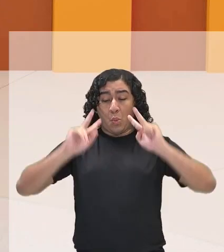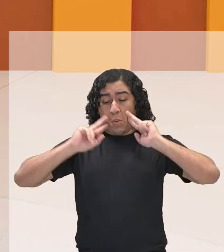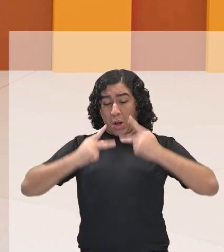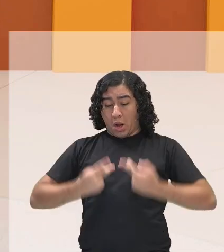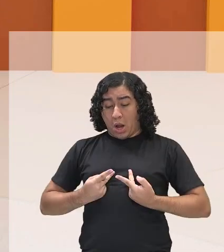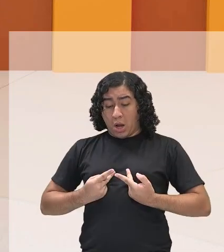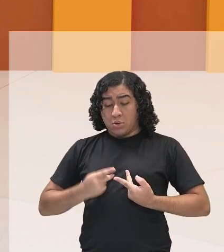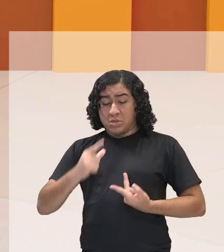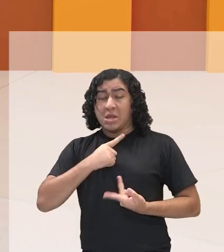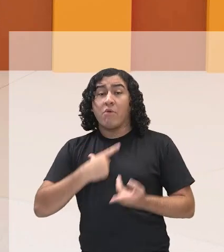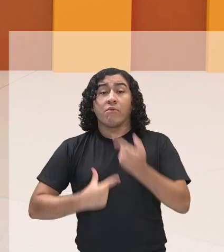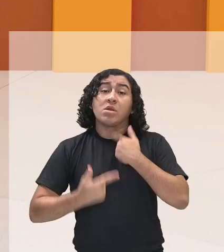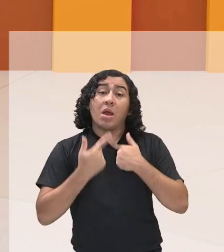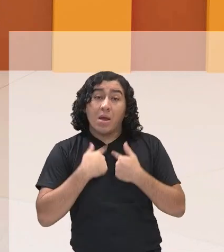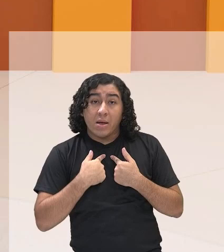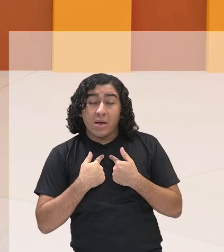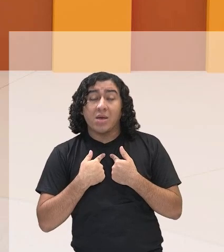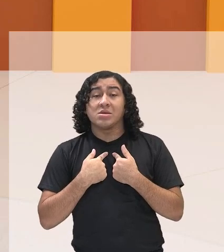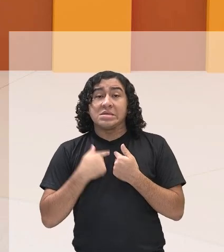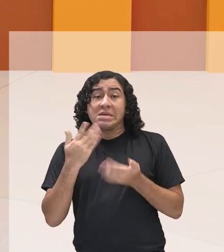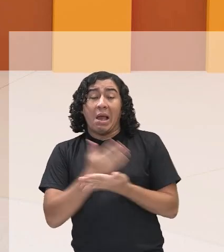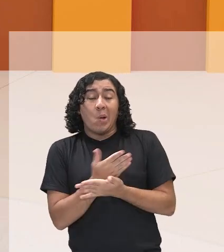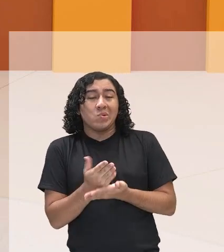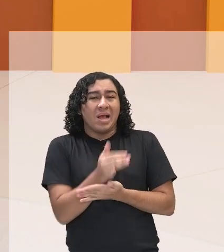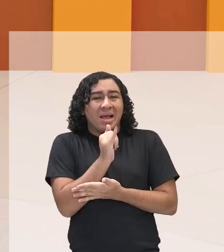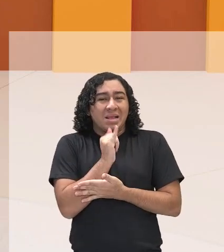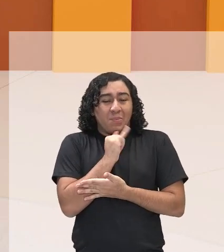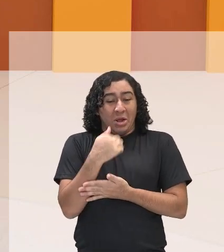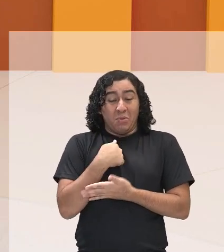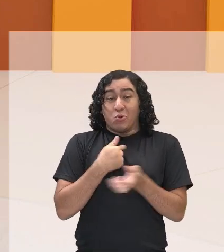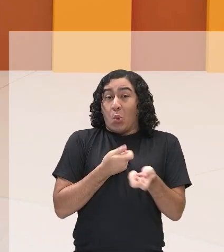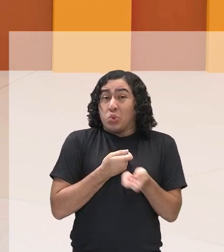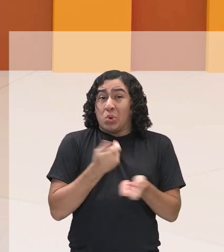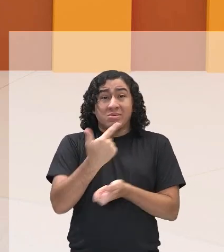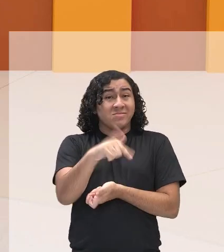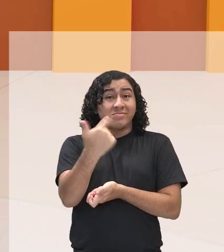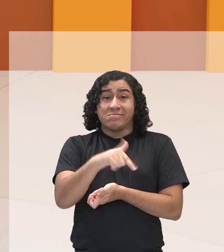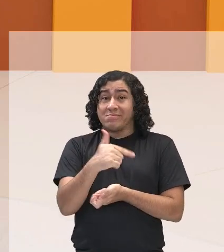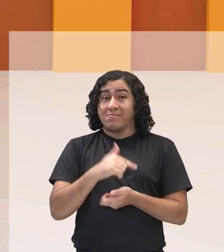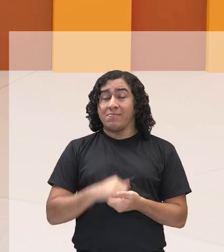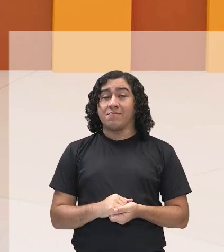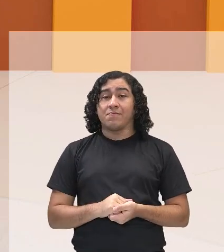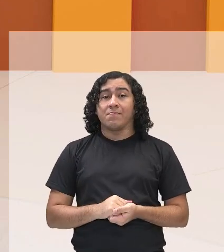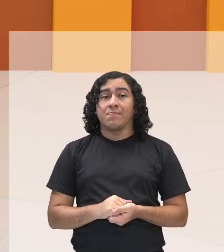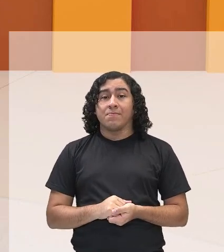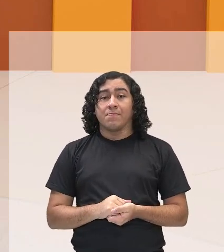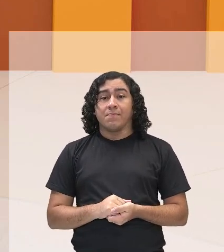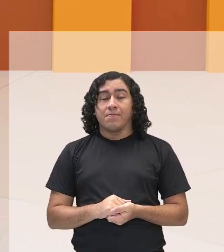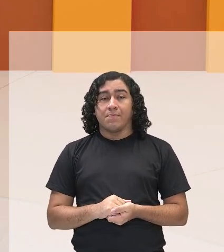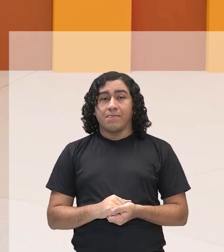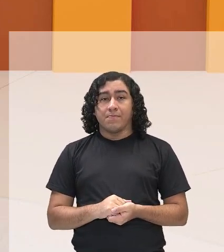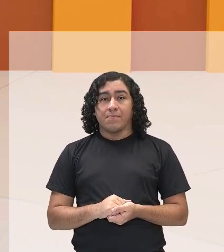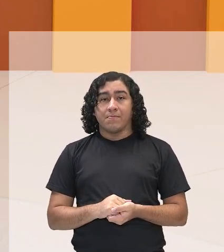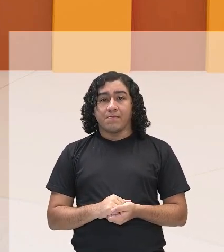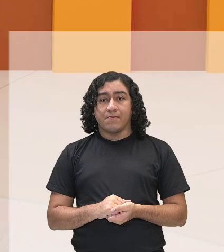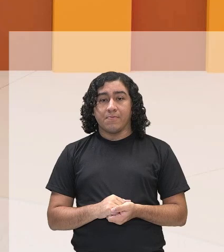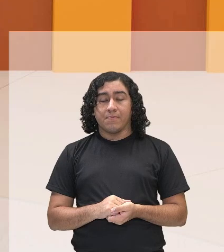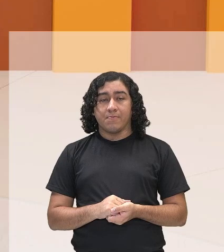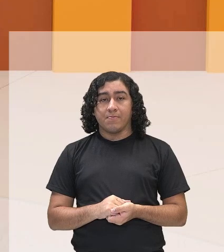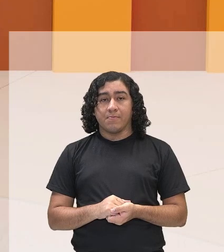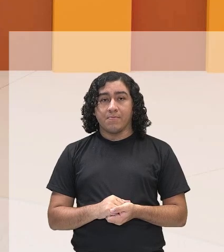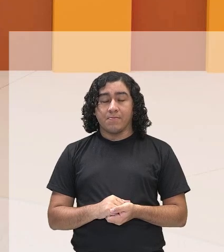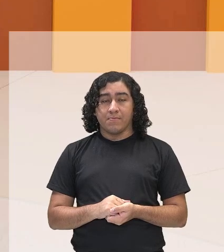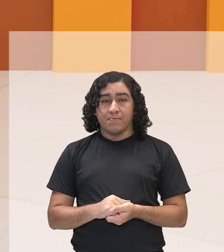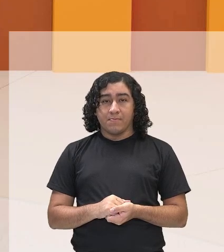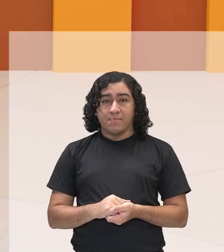tem desejos, muitas vezes, fora do meu controle. Né? Ele mata uma pessoa.